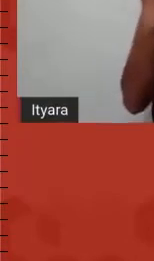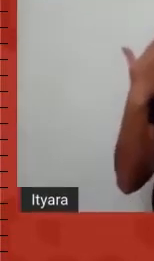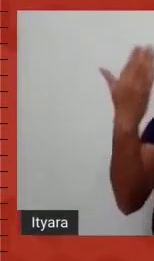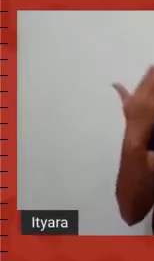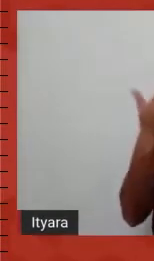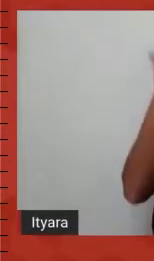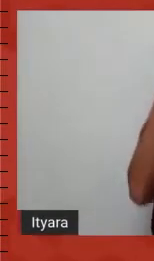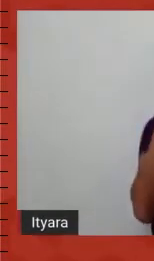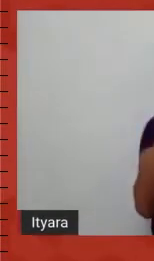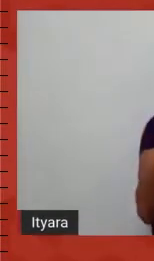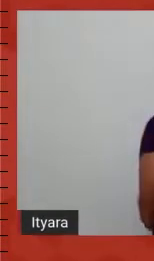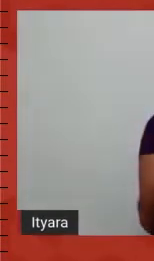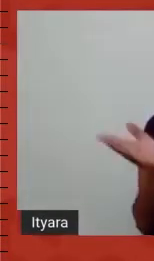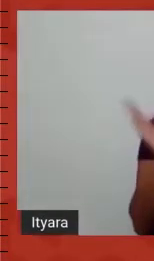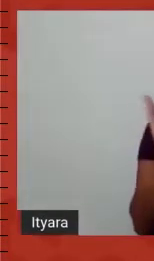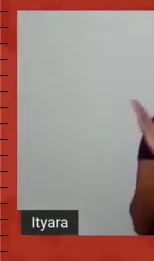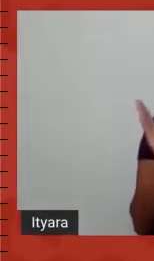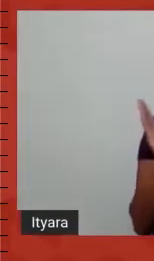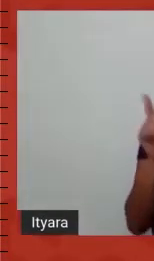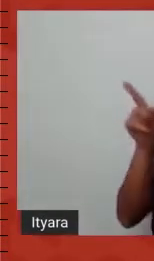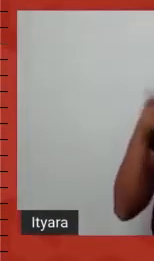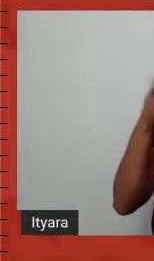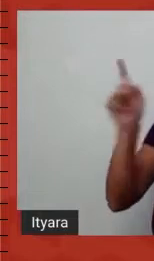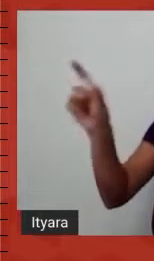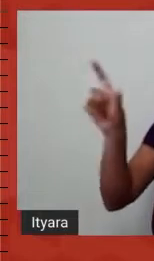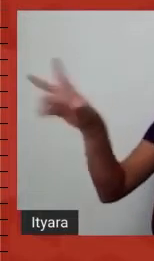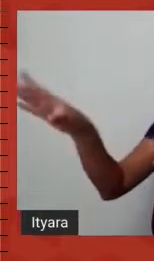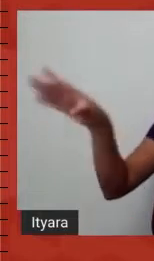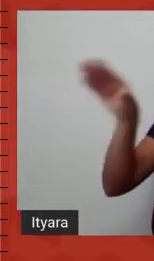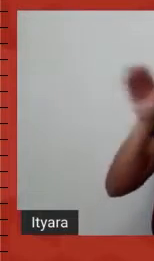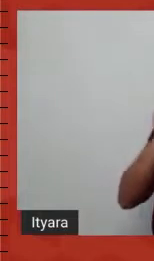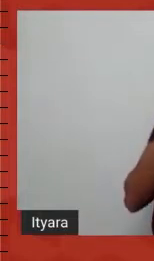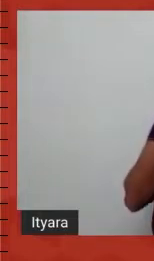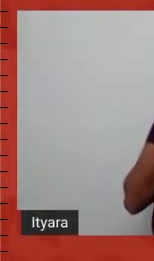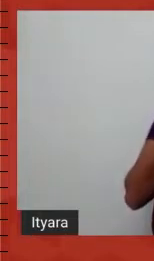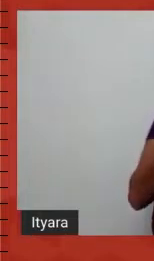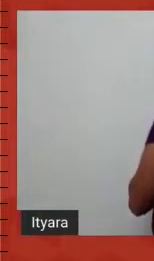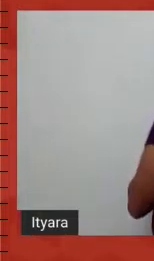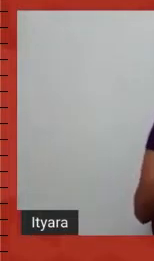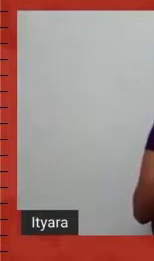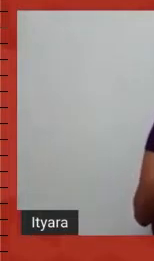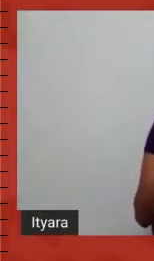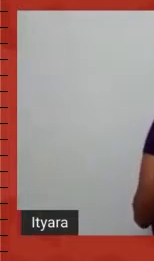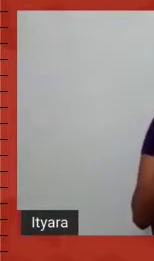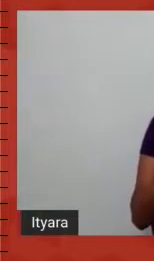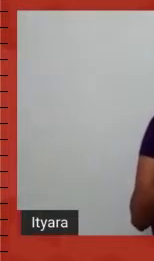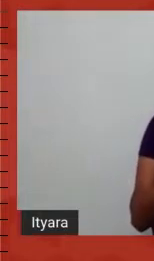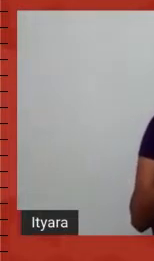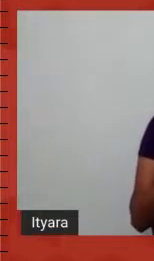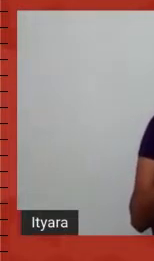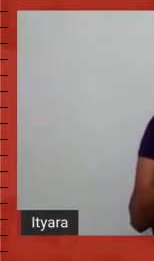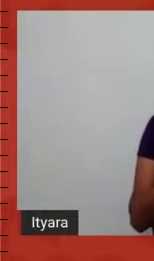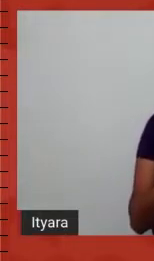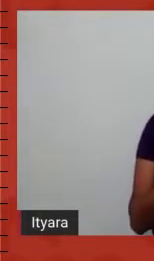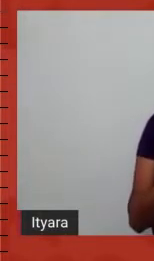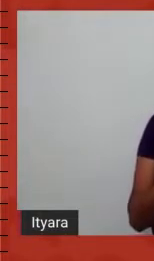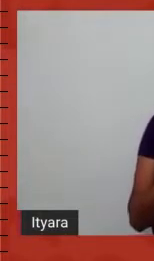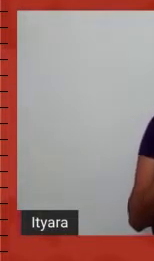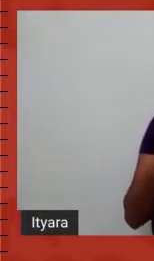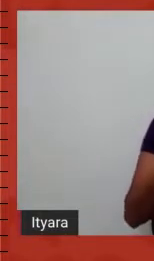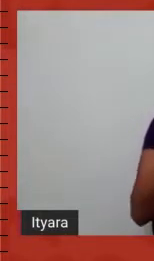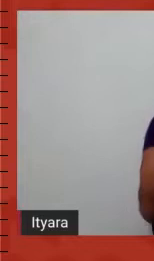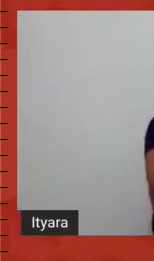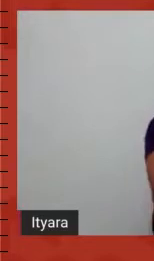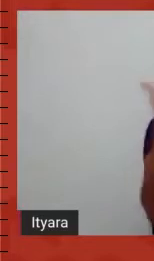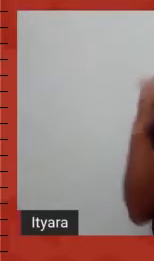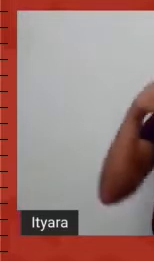grata a todos. Faço minhas suas palavras ali no compartilhamento aí das felicitações